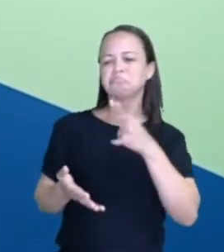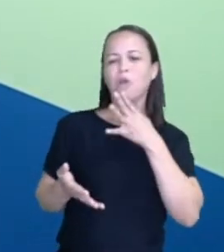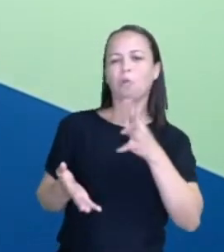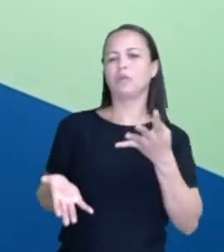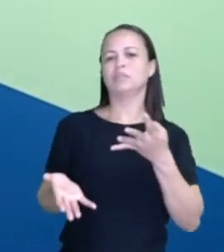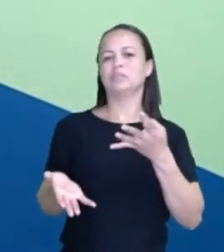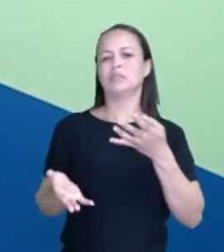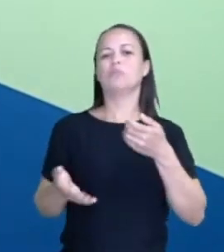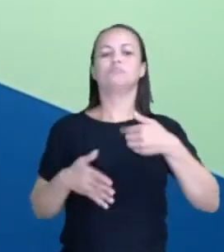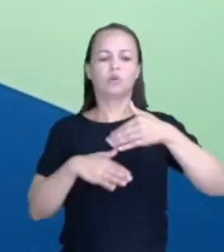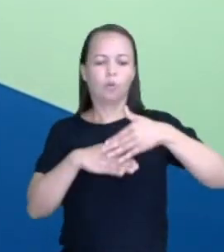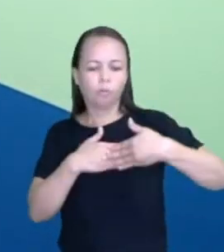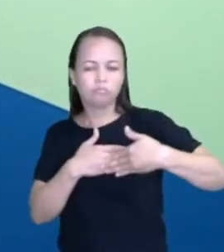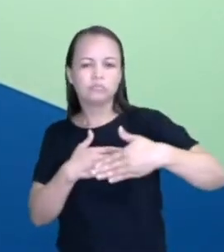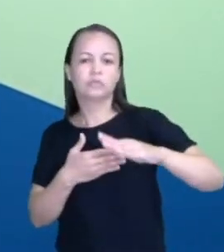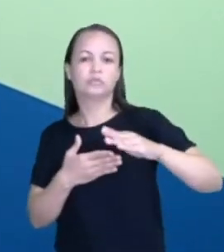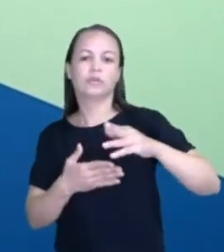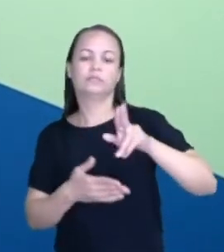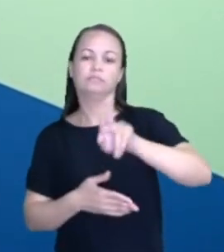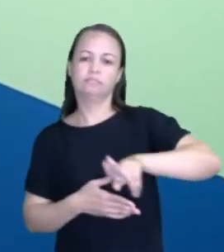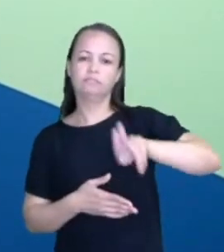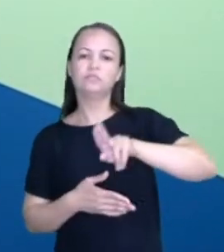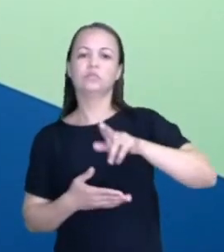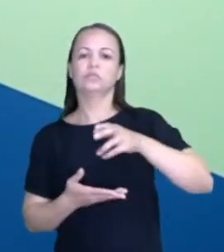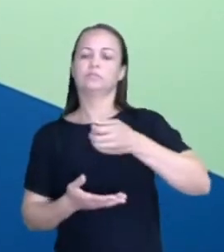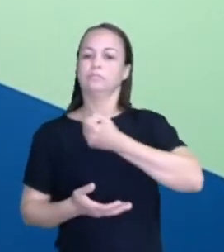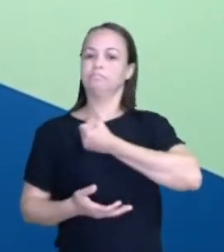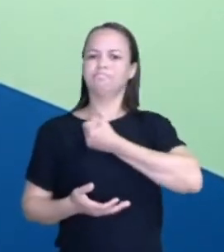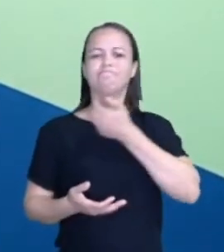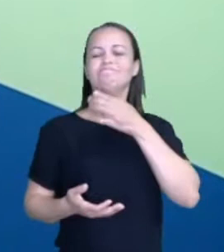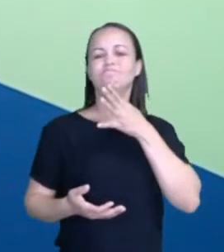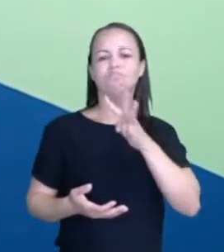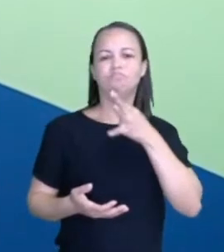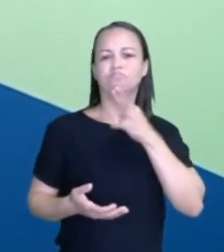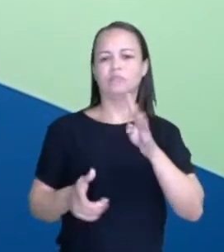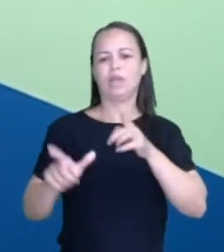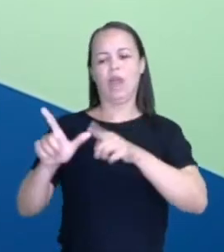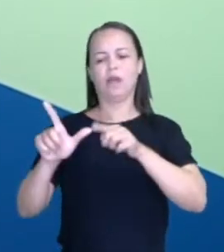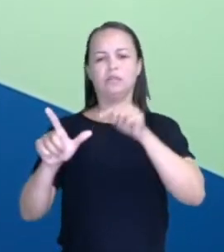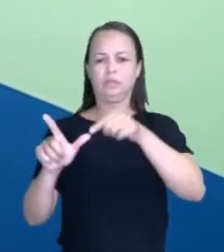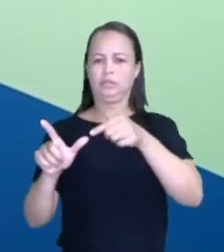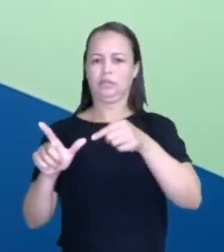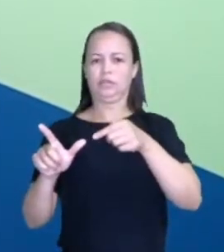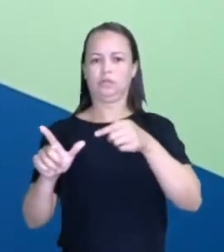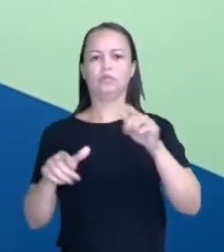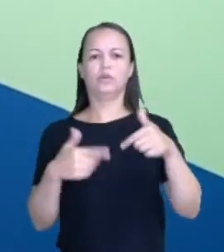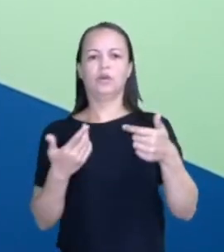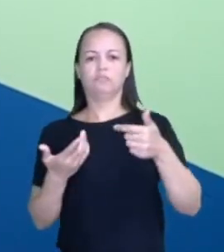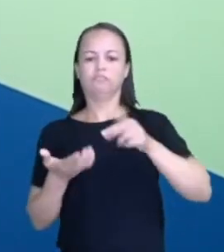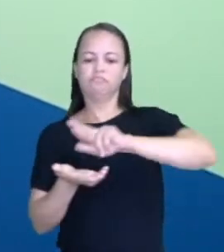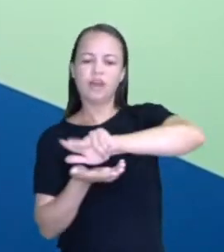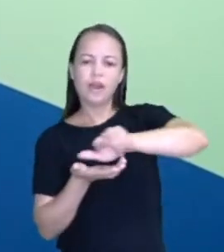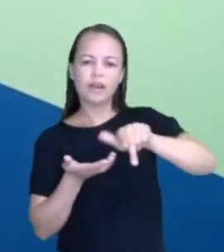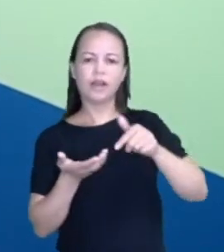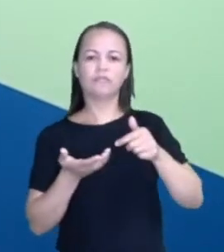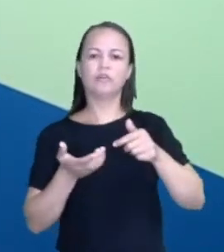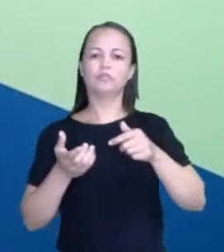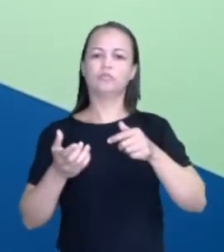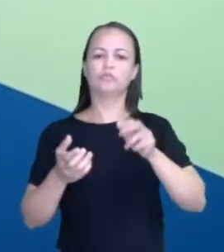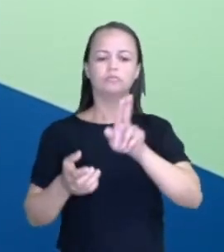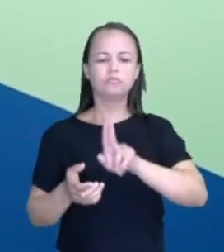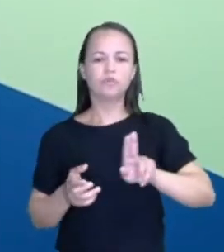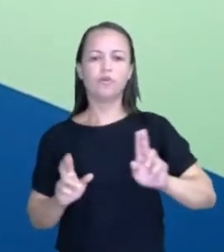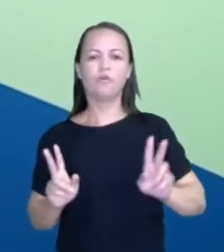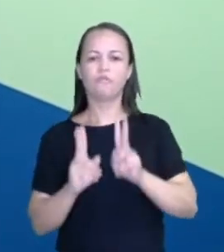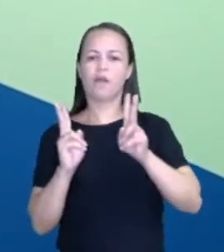valores desconhecidos. A gente não chegou a descobrir o valor das variáveis, o valor das letras. E